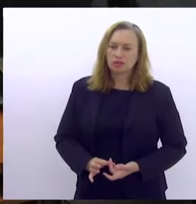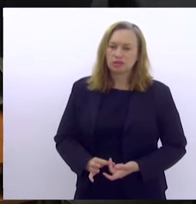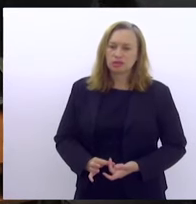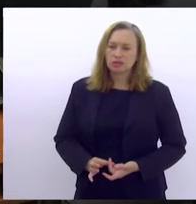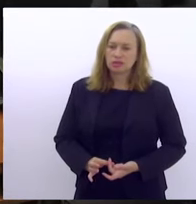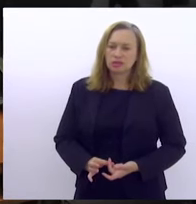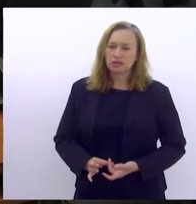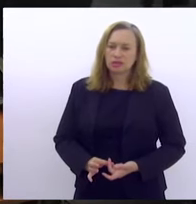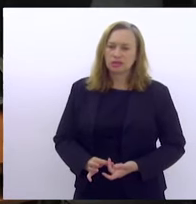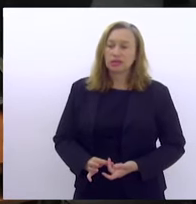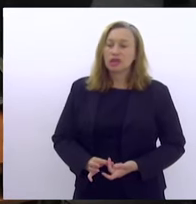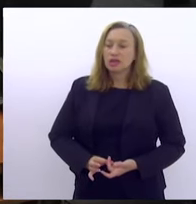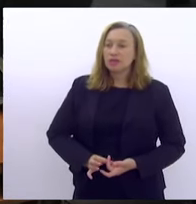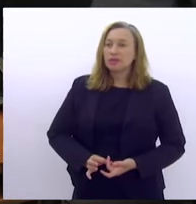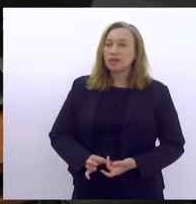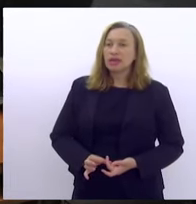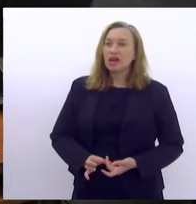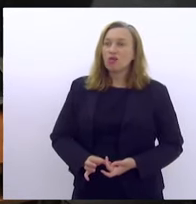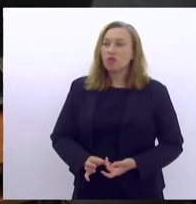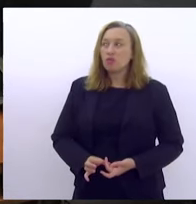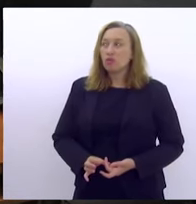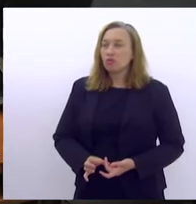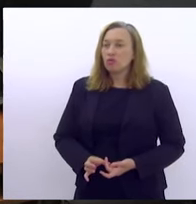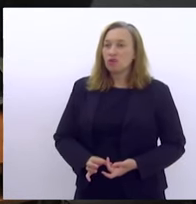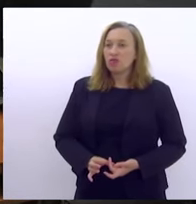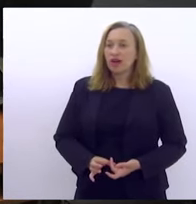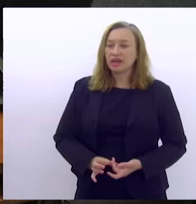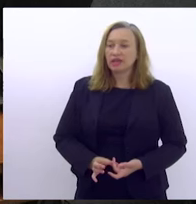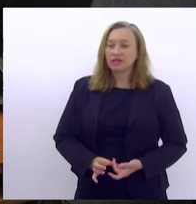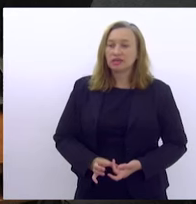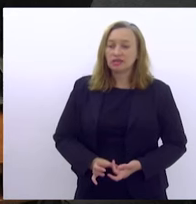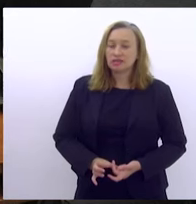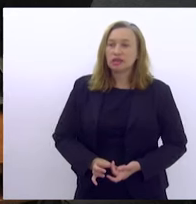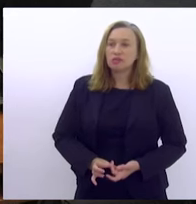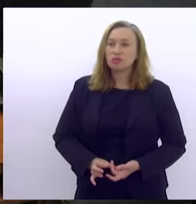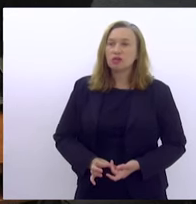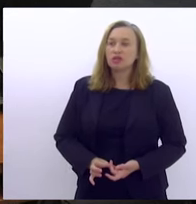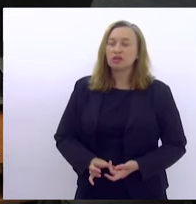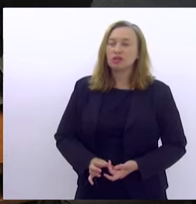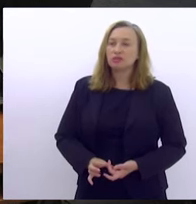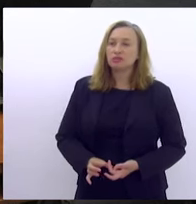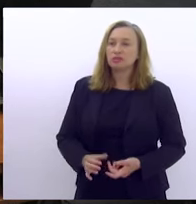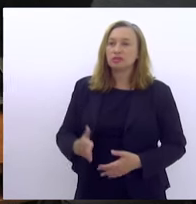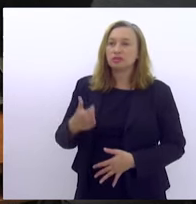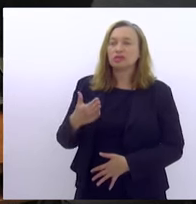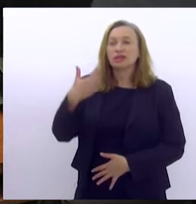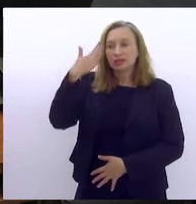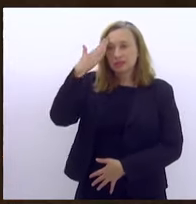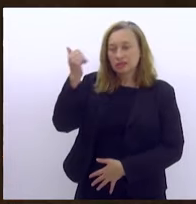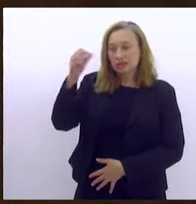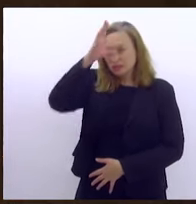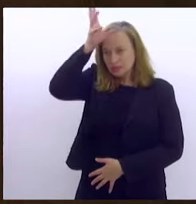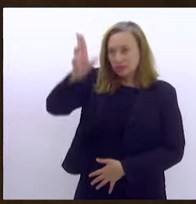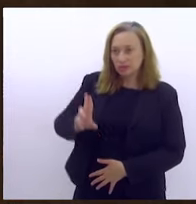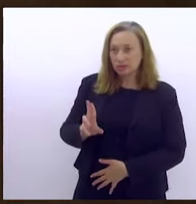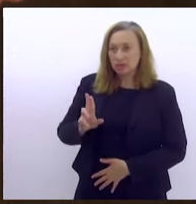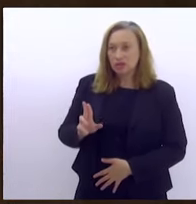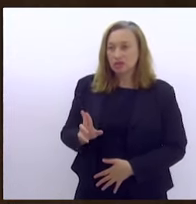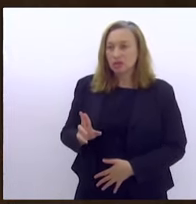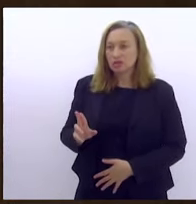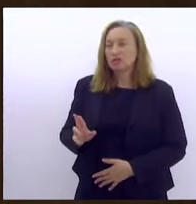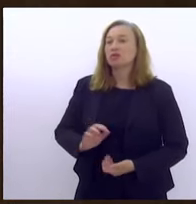Deputado Luiz Paulo. Deputada Tia Ju, sabe Vossa Excelência que eu não sou